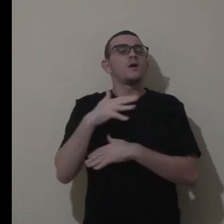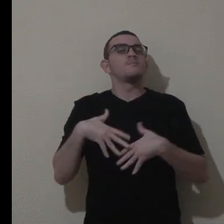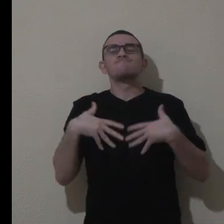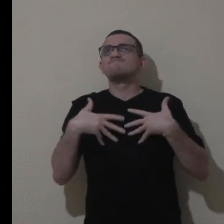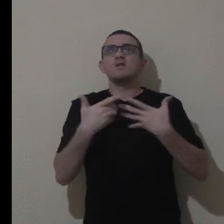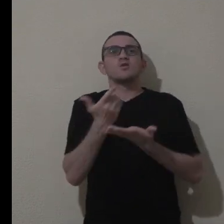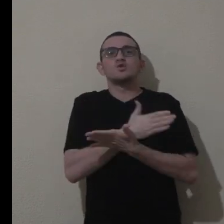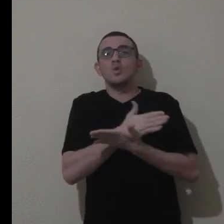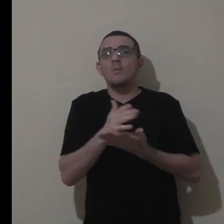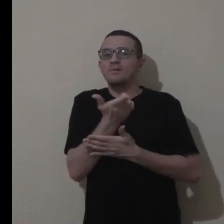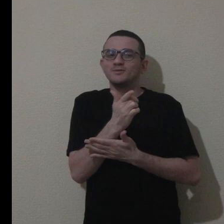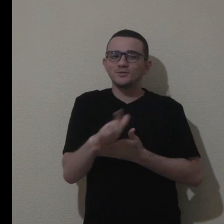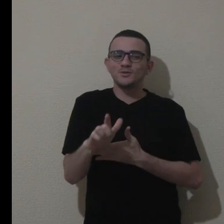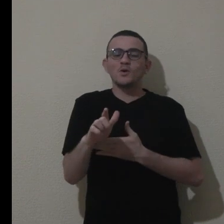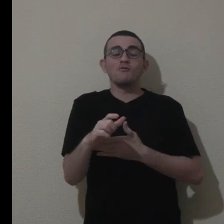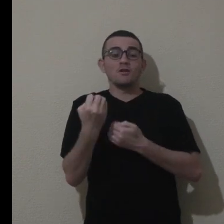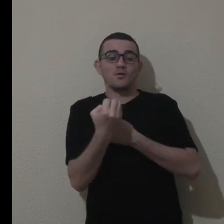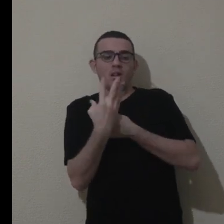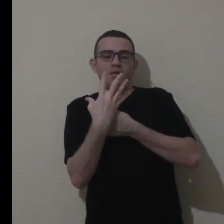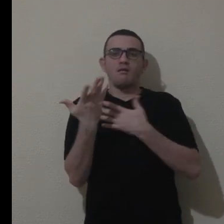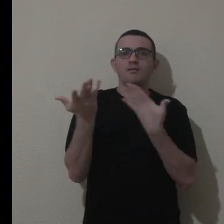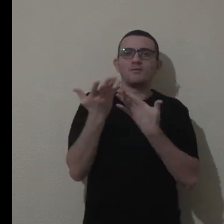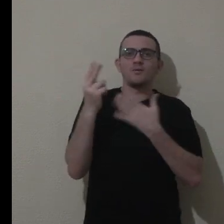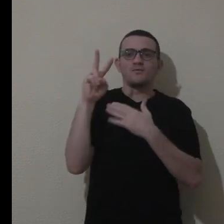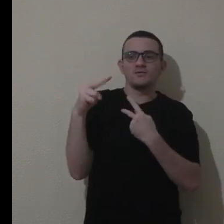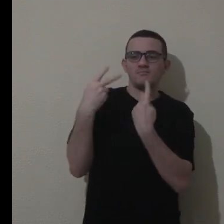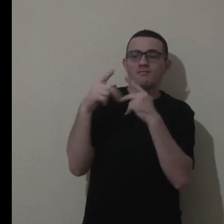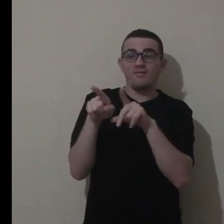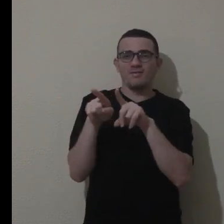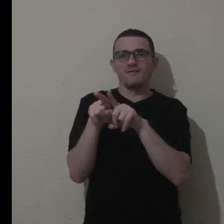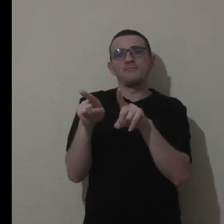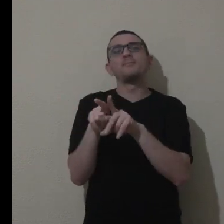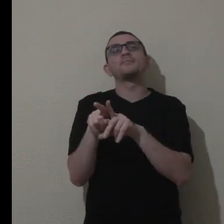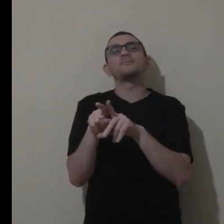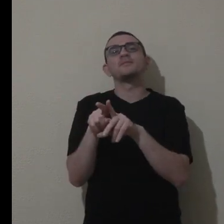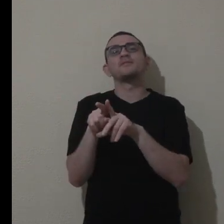gente reinaugura a Liga. Deixa eu ligar minha câmera aqui para vocês me verem também.